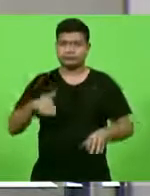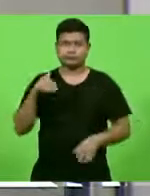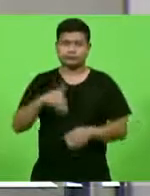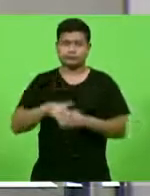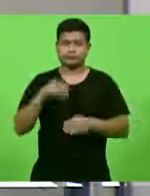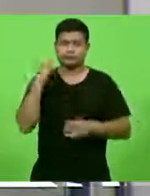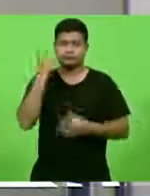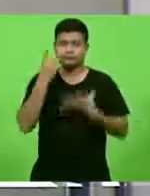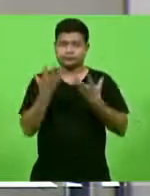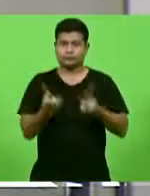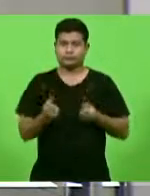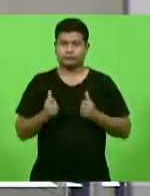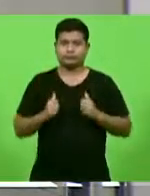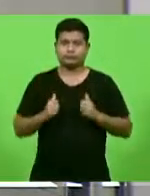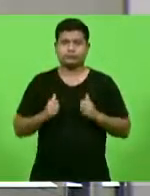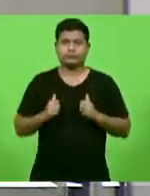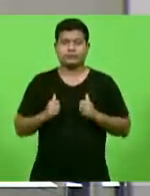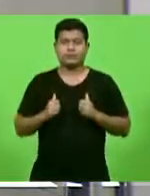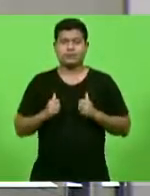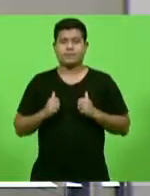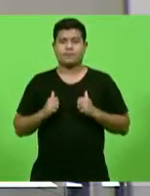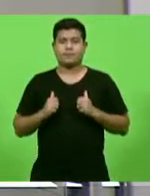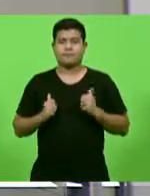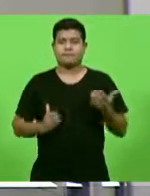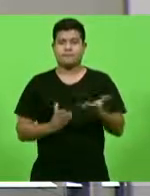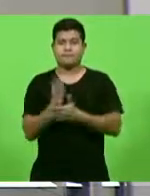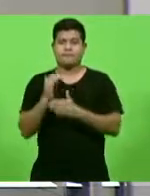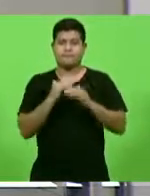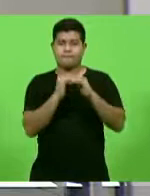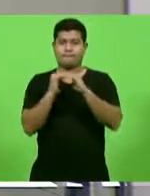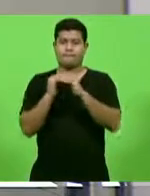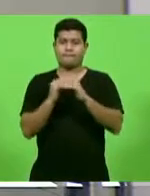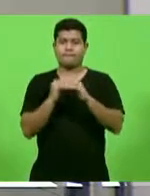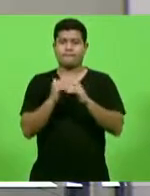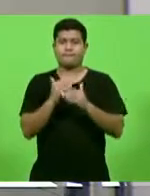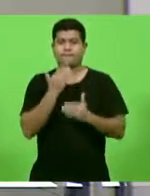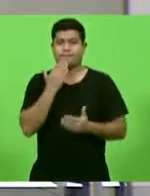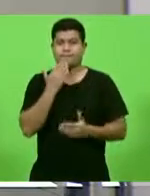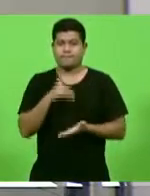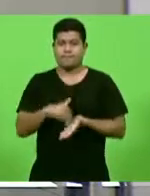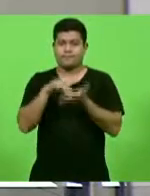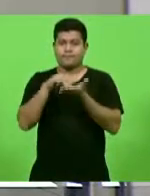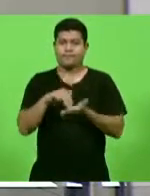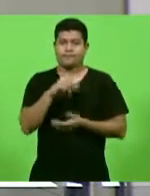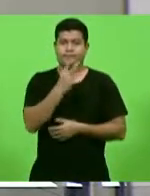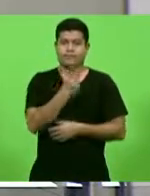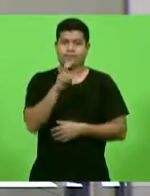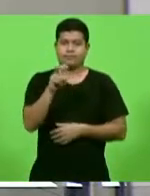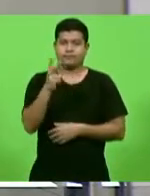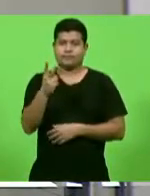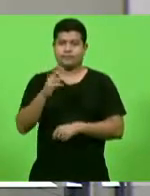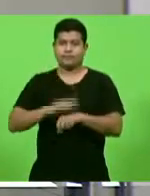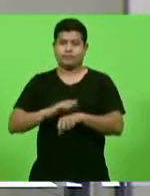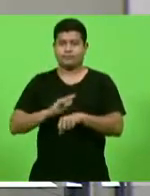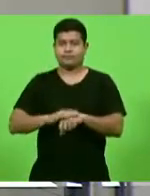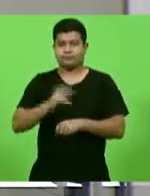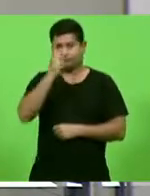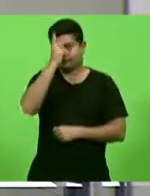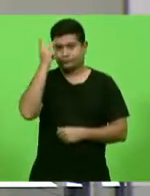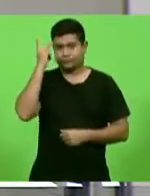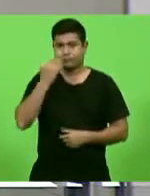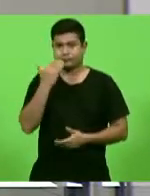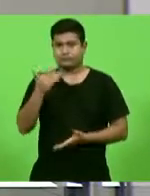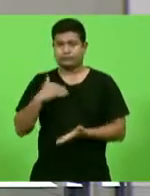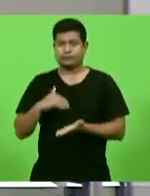em votação, deputados que aprovam permaneçam como se encontra. Aprovado por unanimidade. Moções. Moção 252, autor deputada Paulinha,